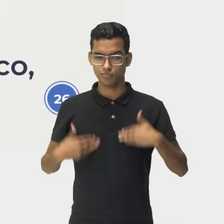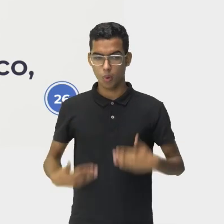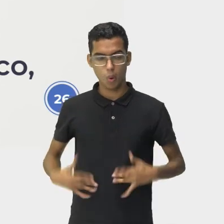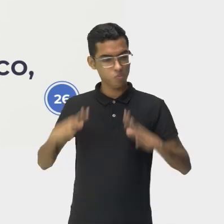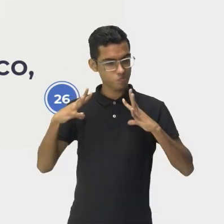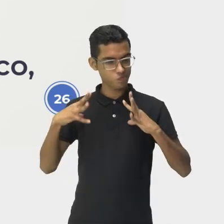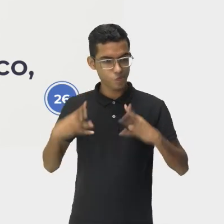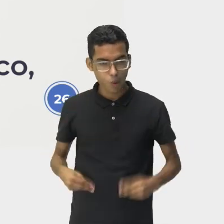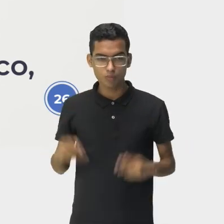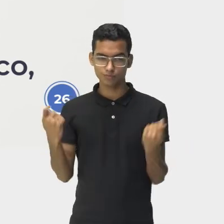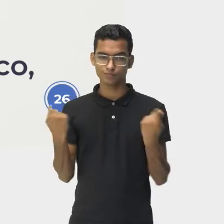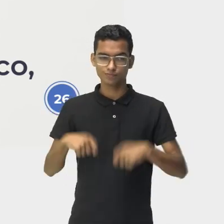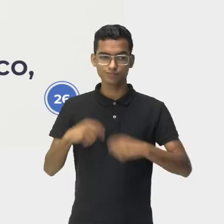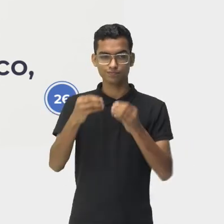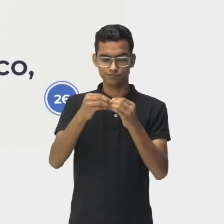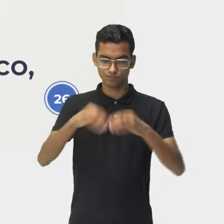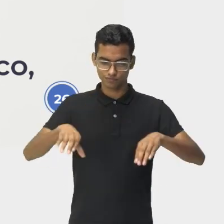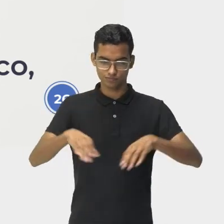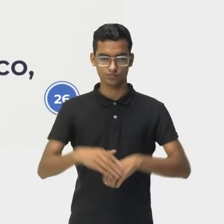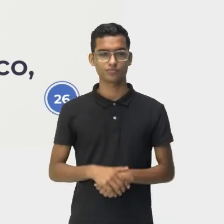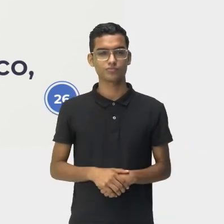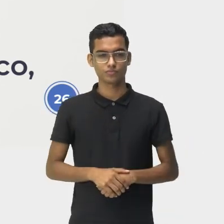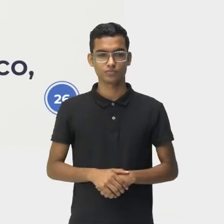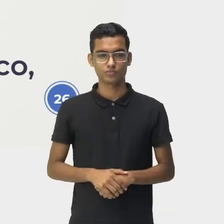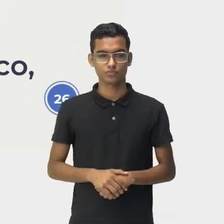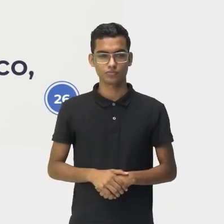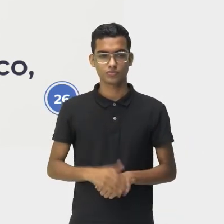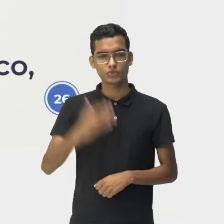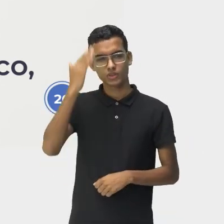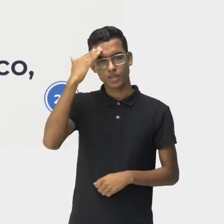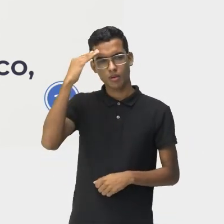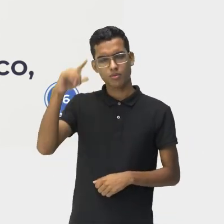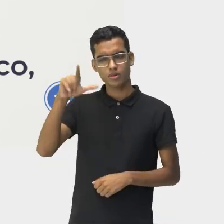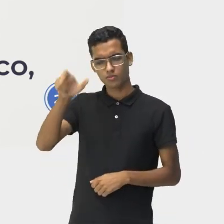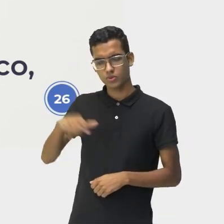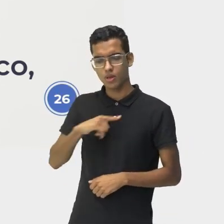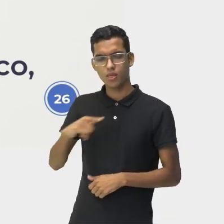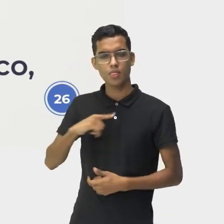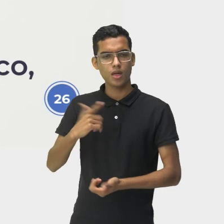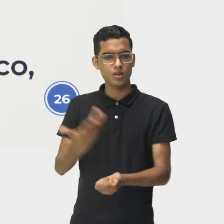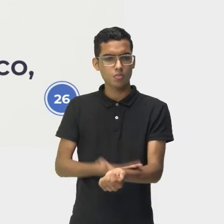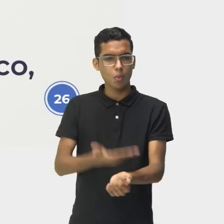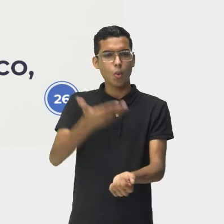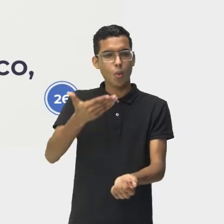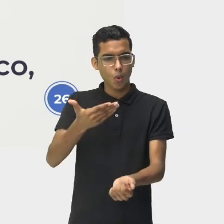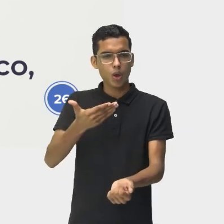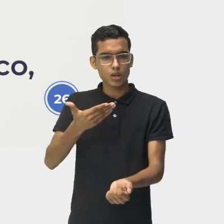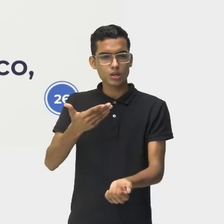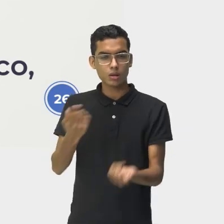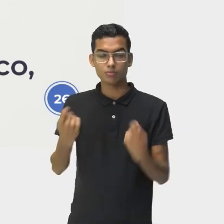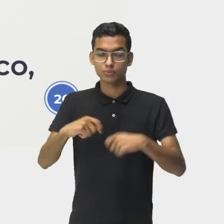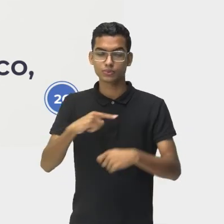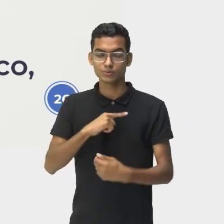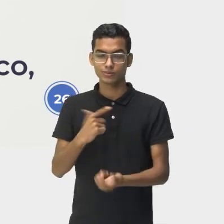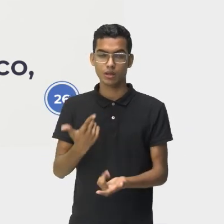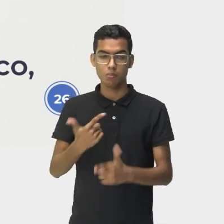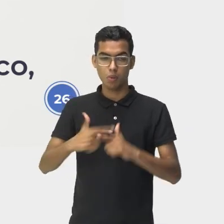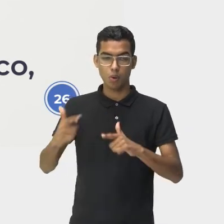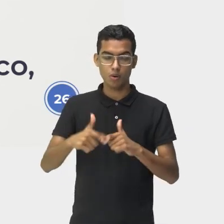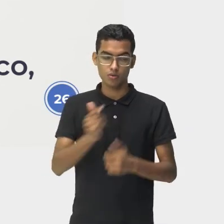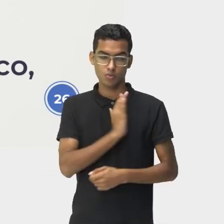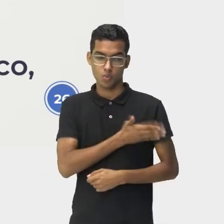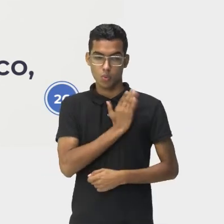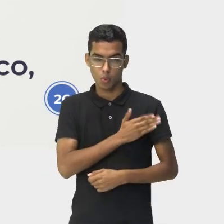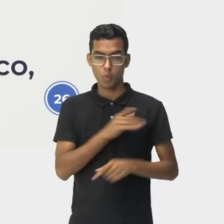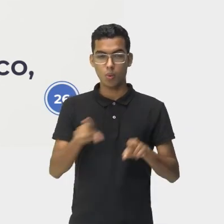sabe que quem tem hipertensão arterial de longa duração, né, pode danificar o seu coração e os vasos sanguíneos e